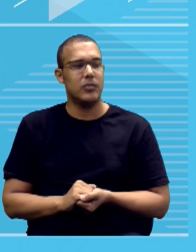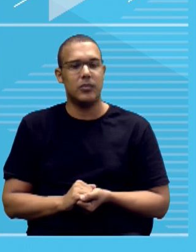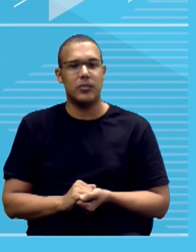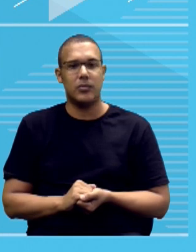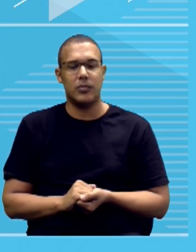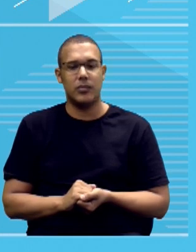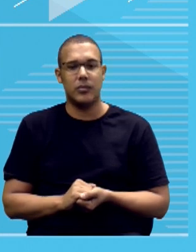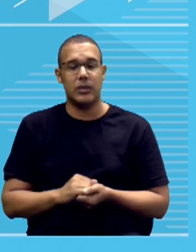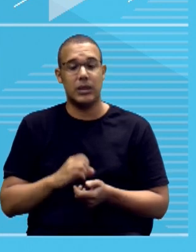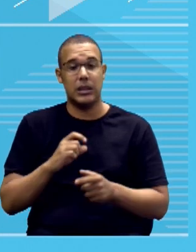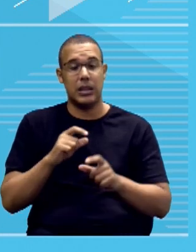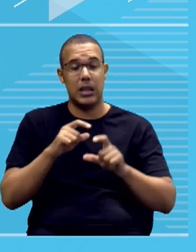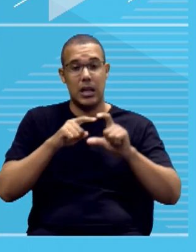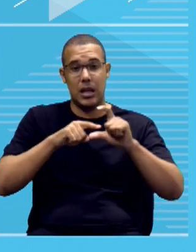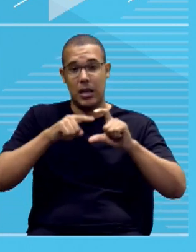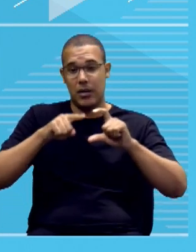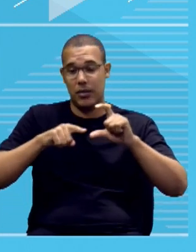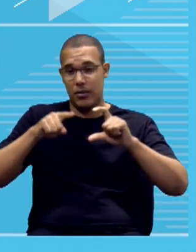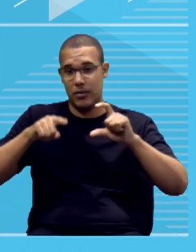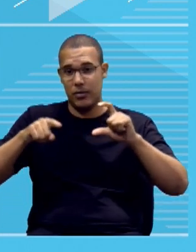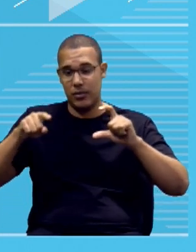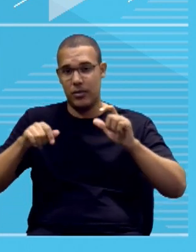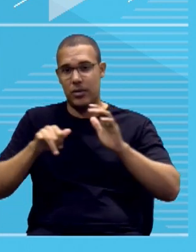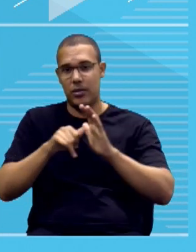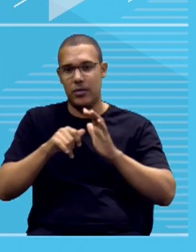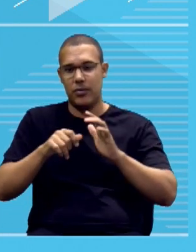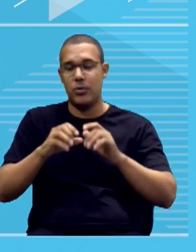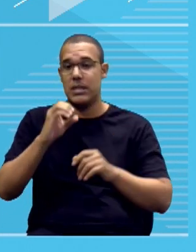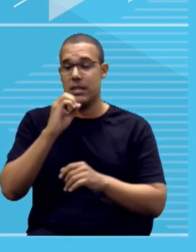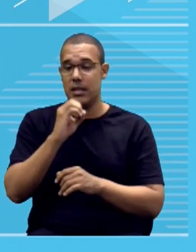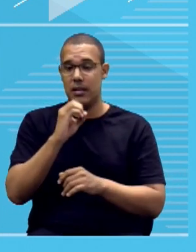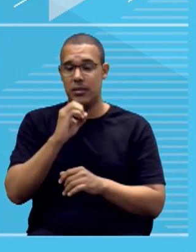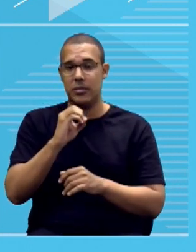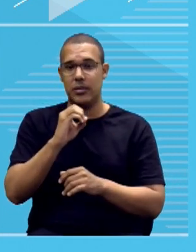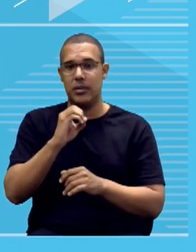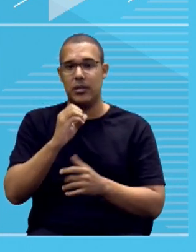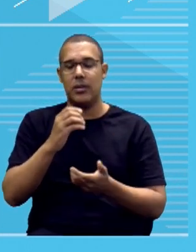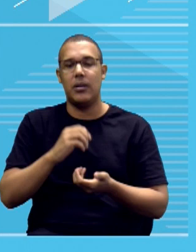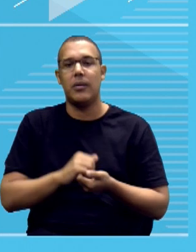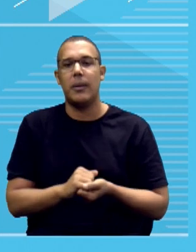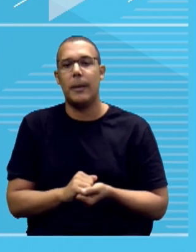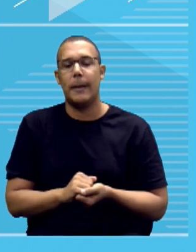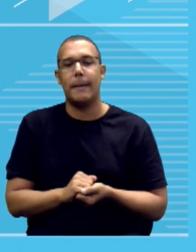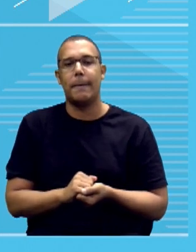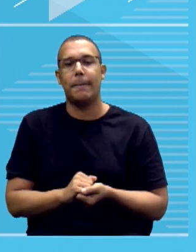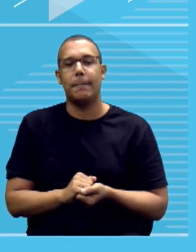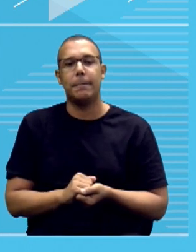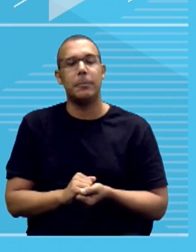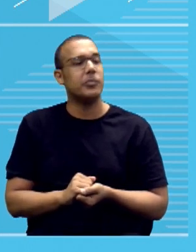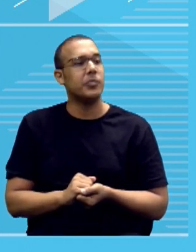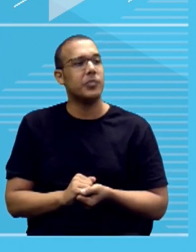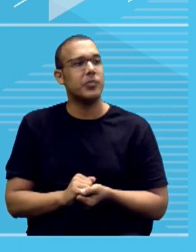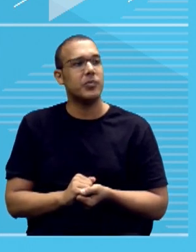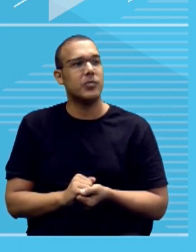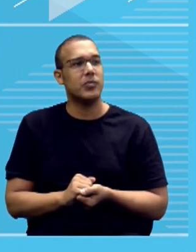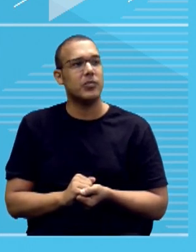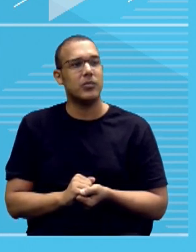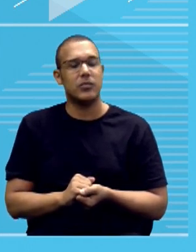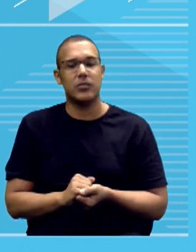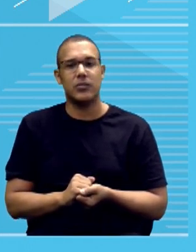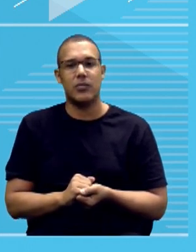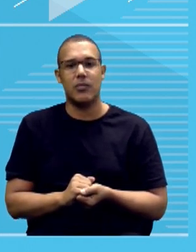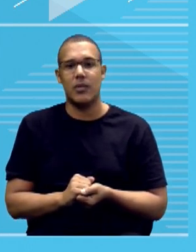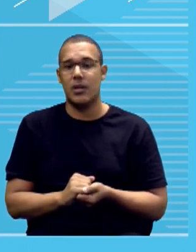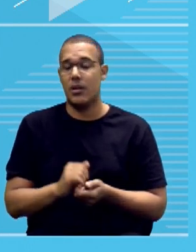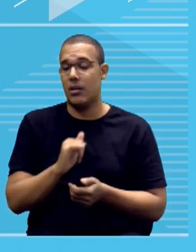Se a corrente formada pelo gerador for nula, ou seja, se a corrente vem em curto-circuito, então nenhuma